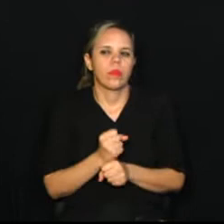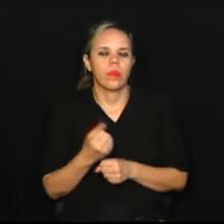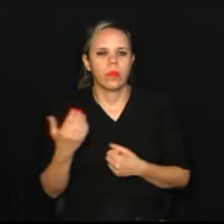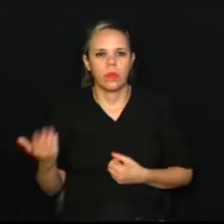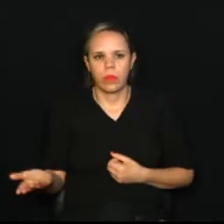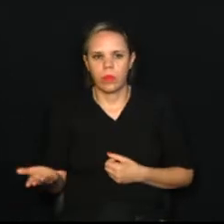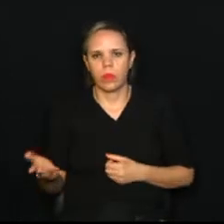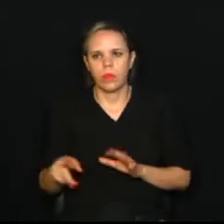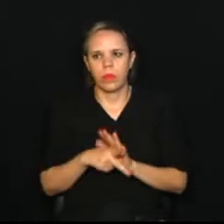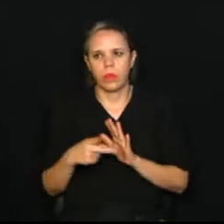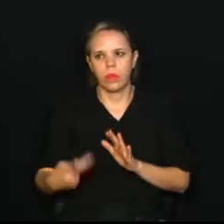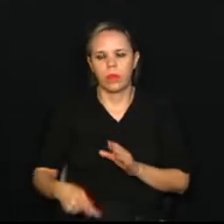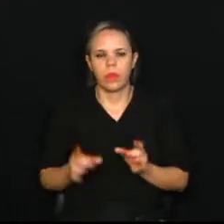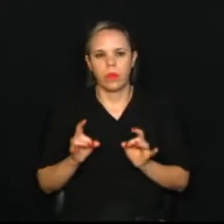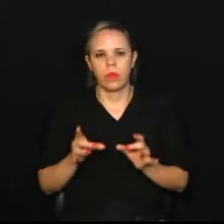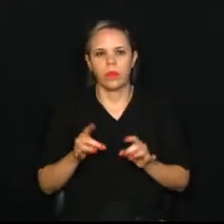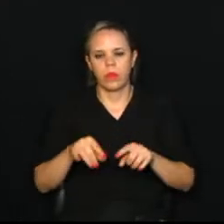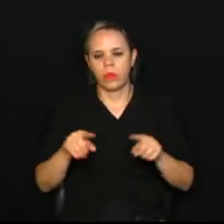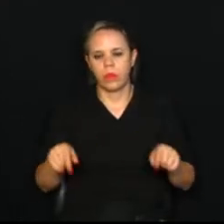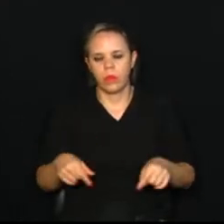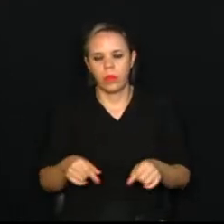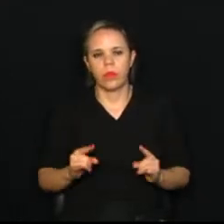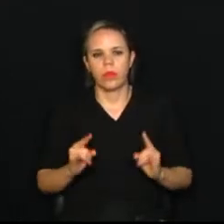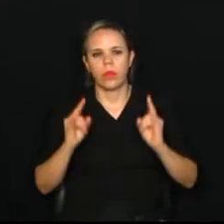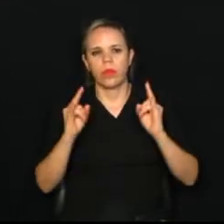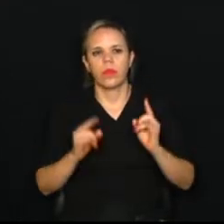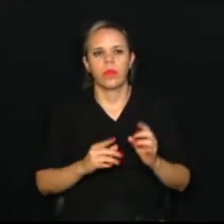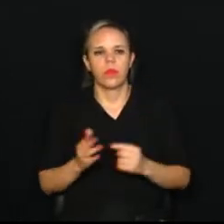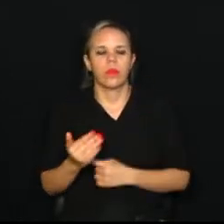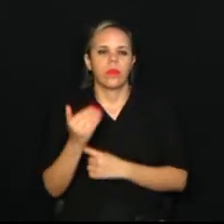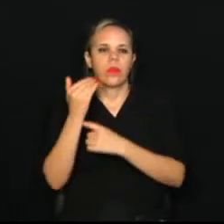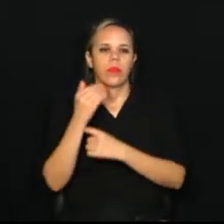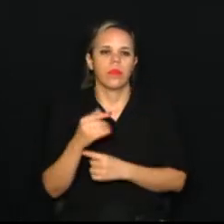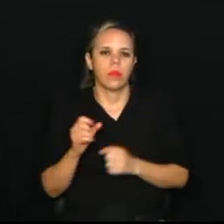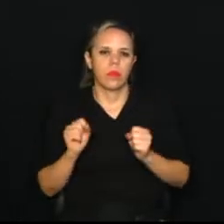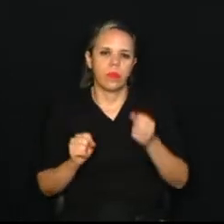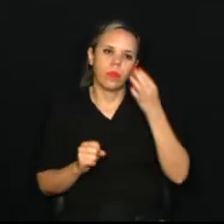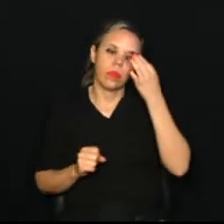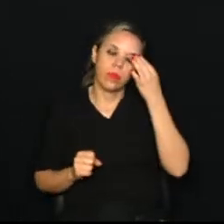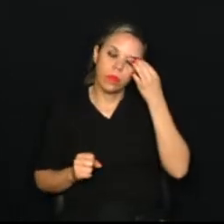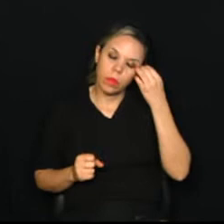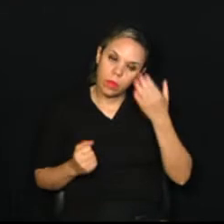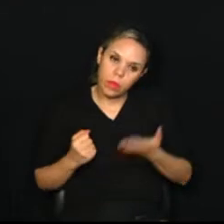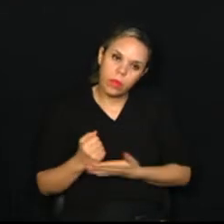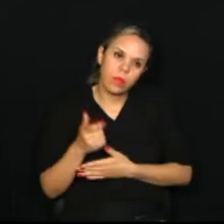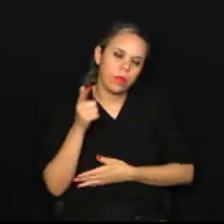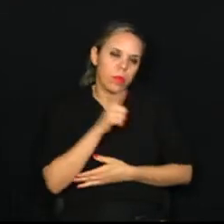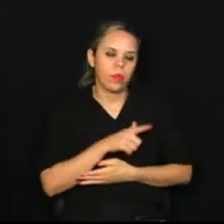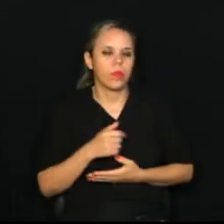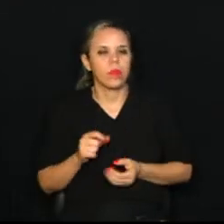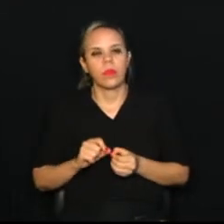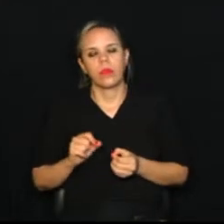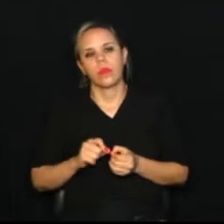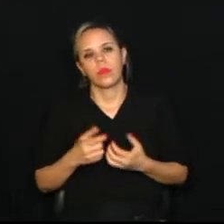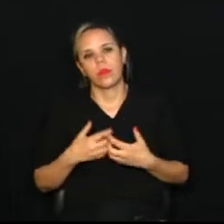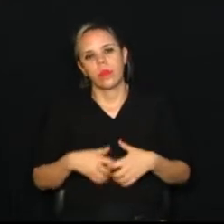a própria venda de terrenos lá no Parque Tecnológico pode ser uma forma da gente fazer